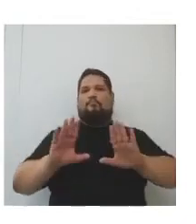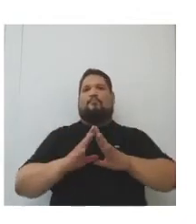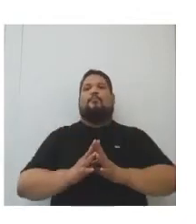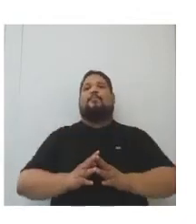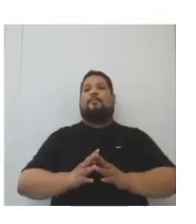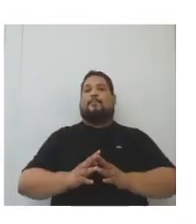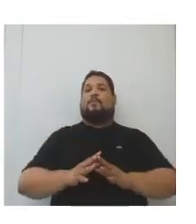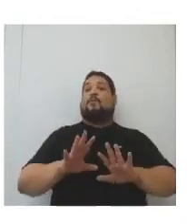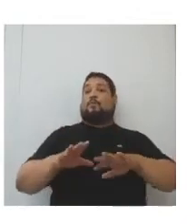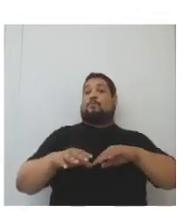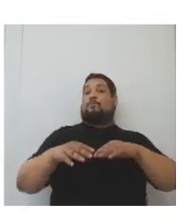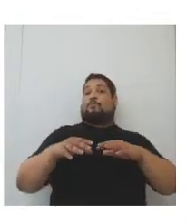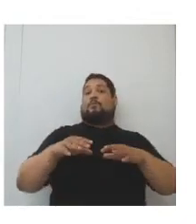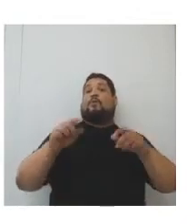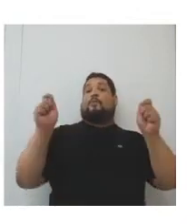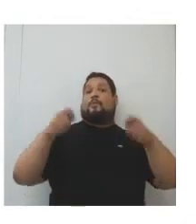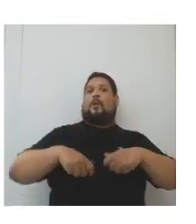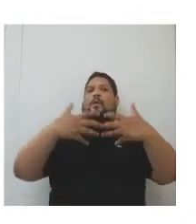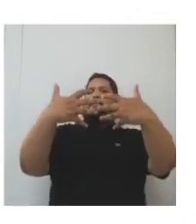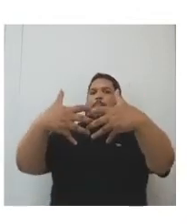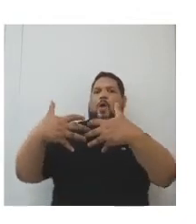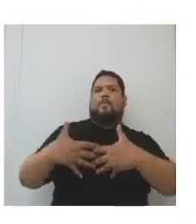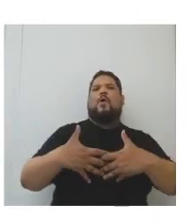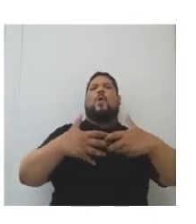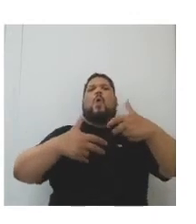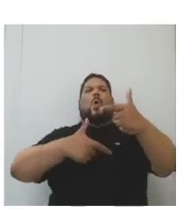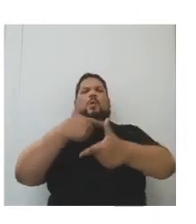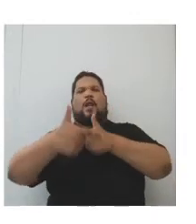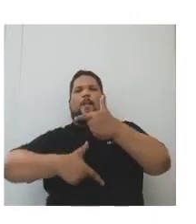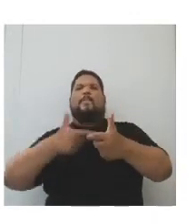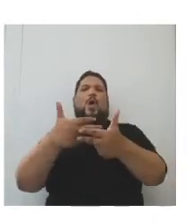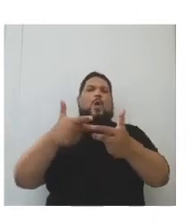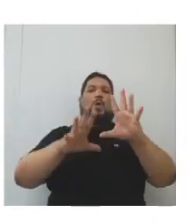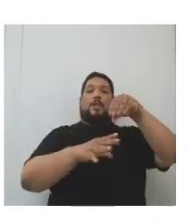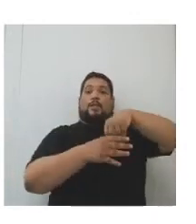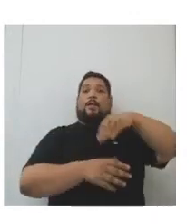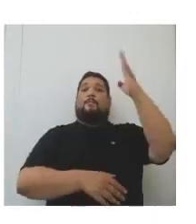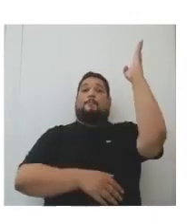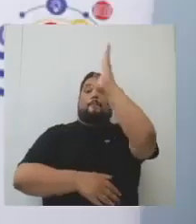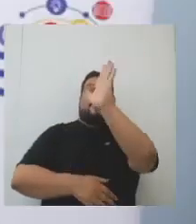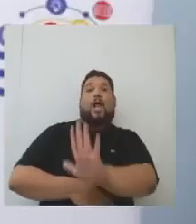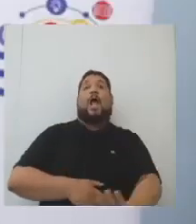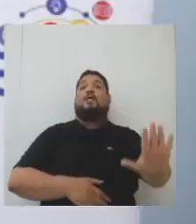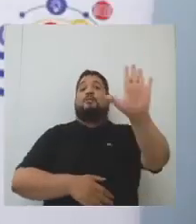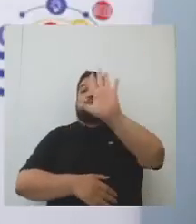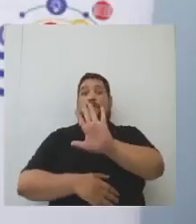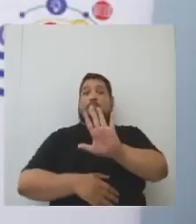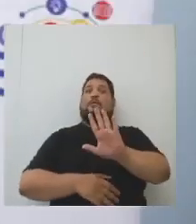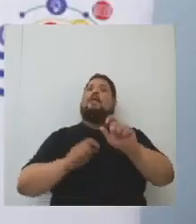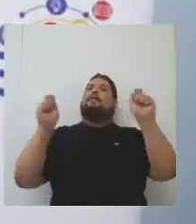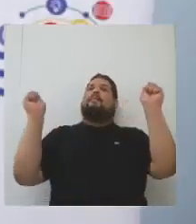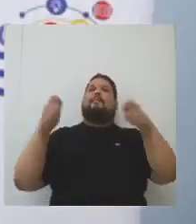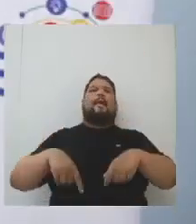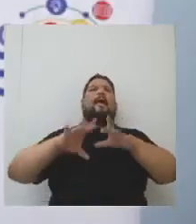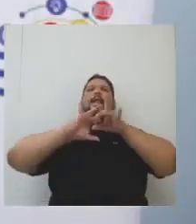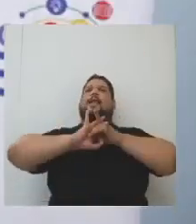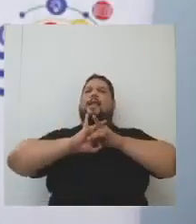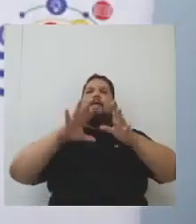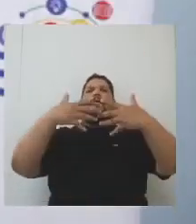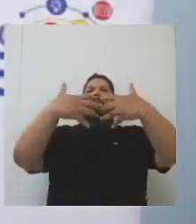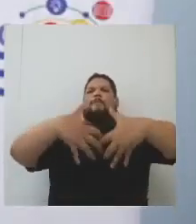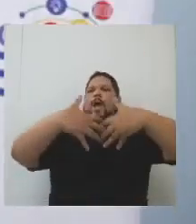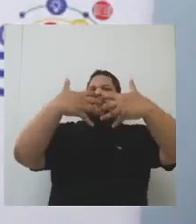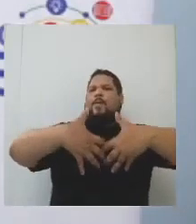a situação de não confecção de produção de manufaturas em terras brasileiras. Então, vamos ter a permissão para a produção